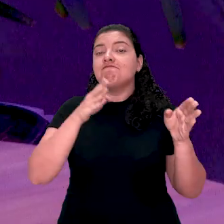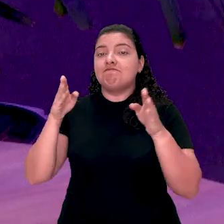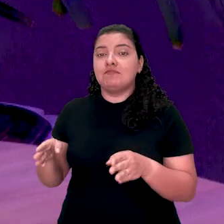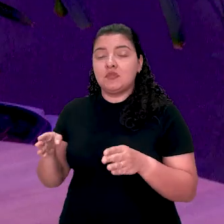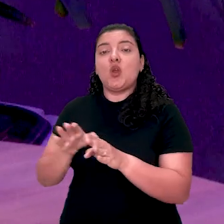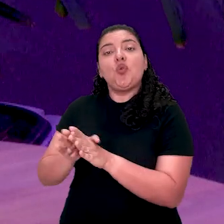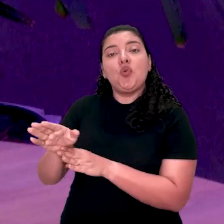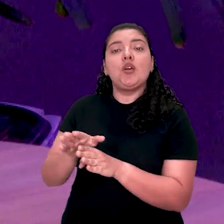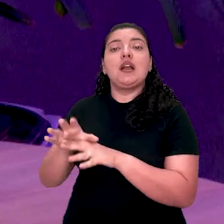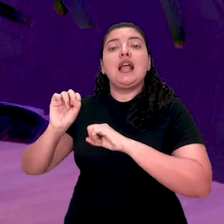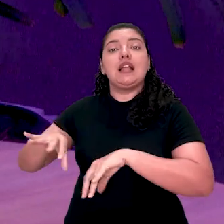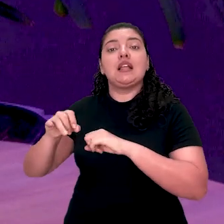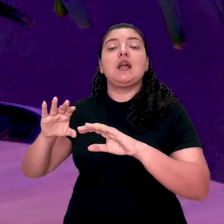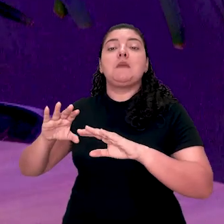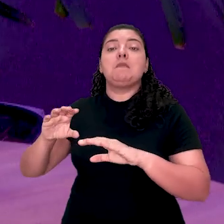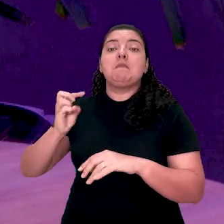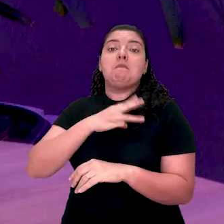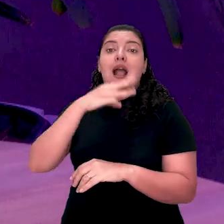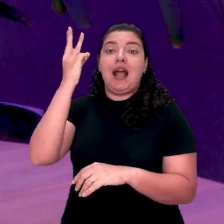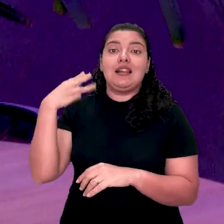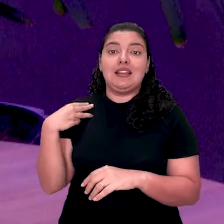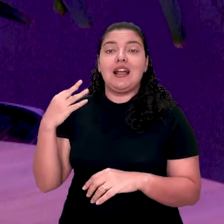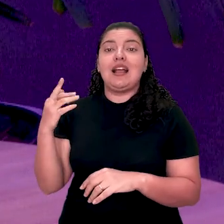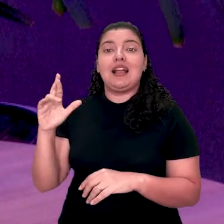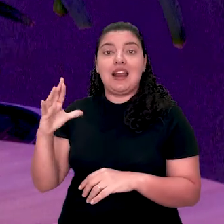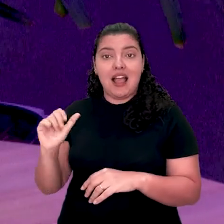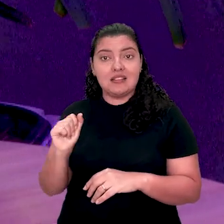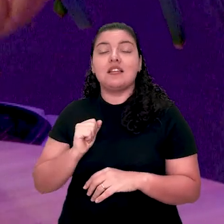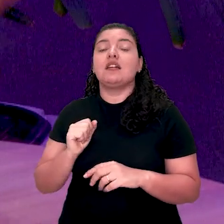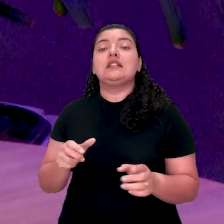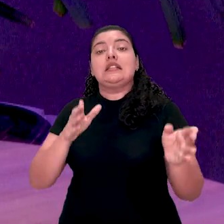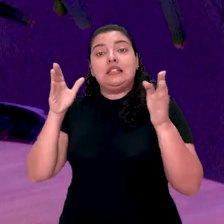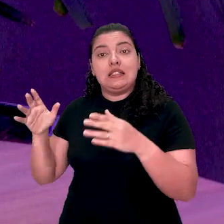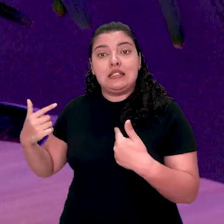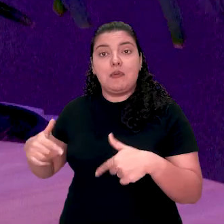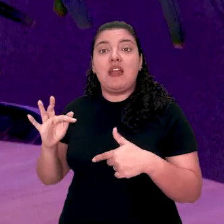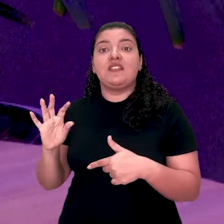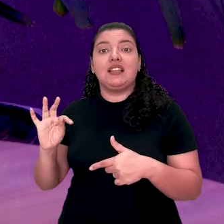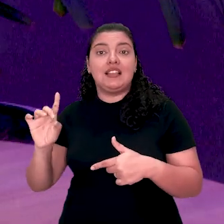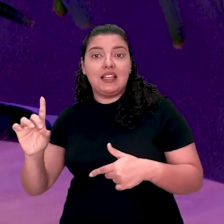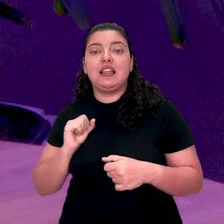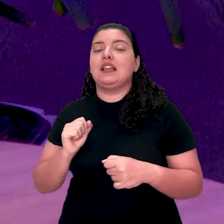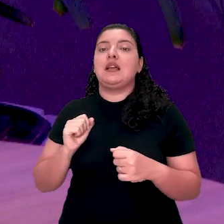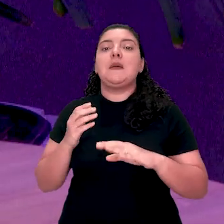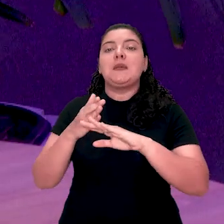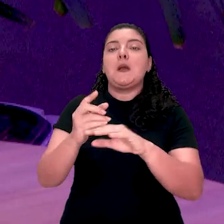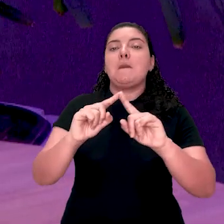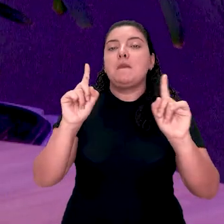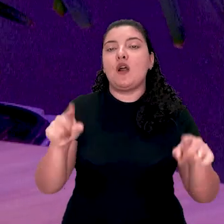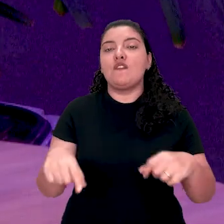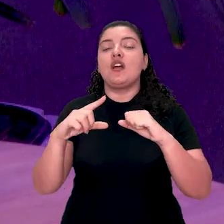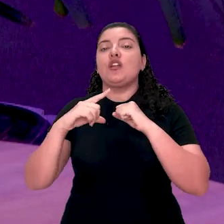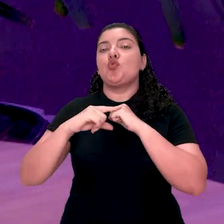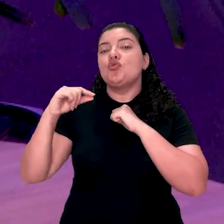para a orientação educacional do Colégio Nossa Senhora das Graças, foi outra virada de chave. Quando eu fui trabalhar na FTD, quando eu fui participar do projeto da